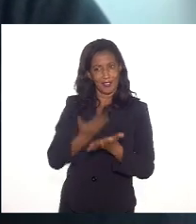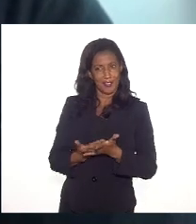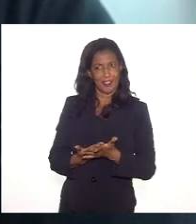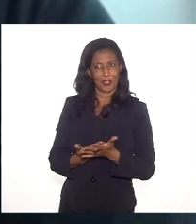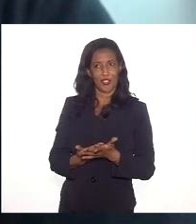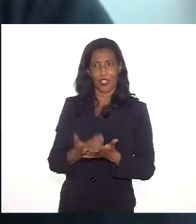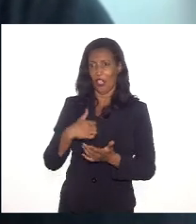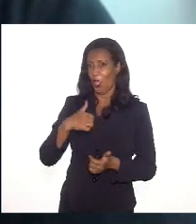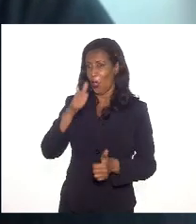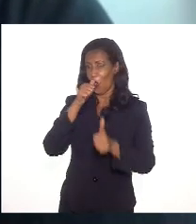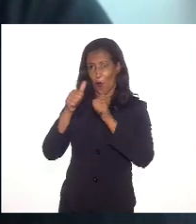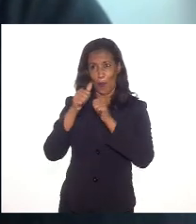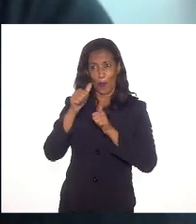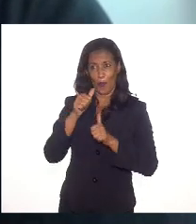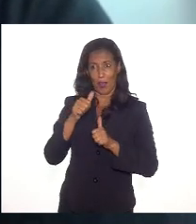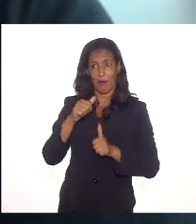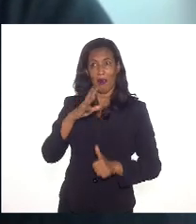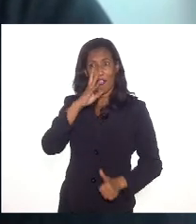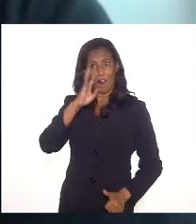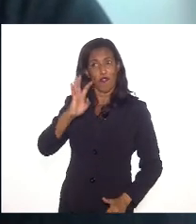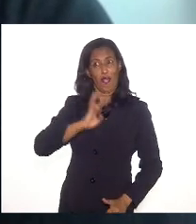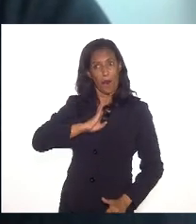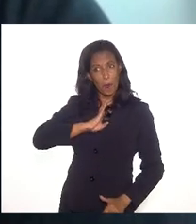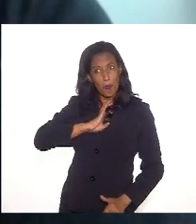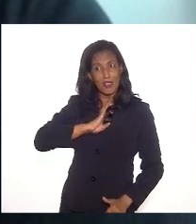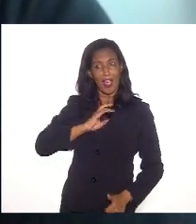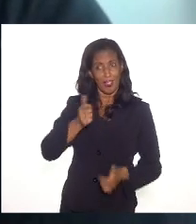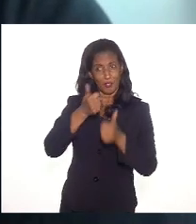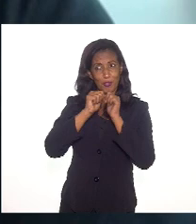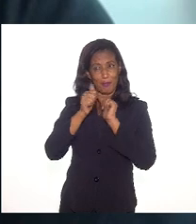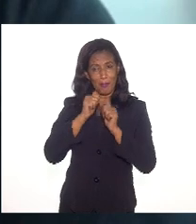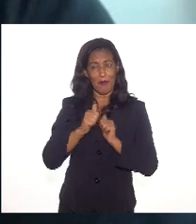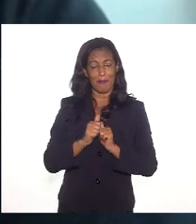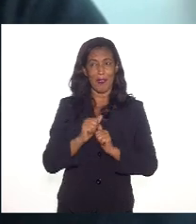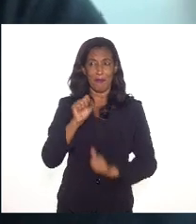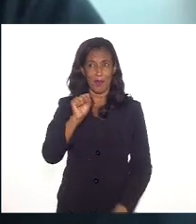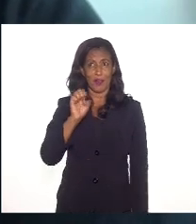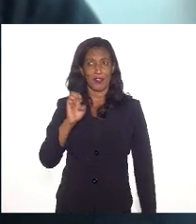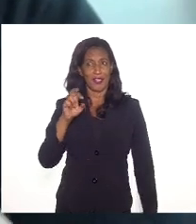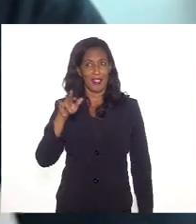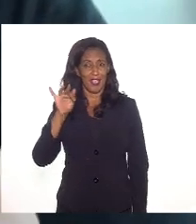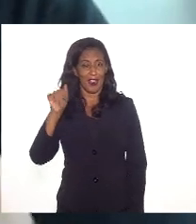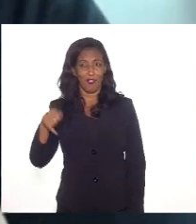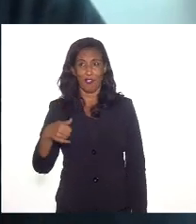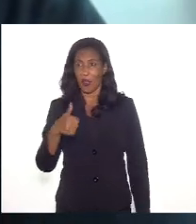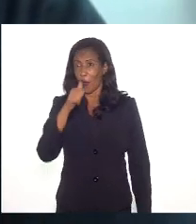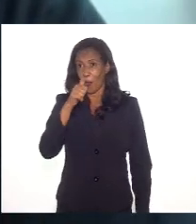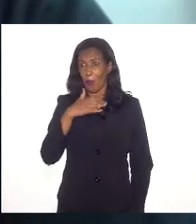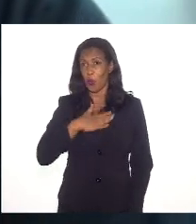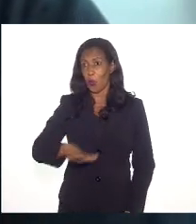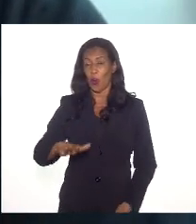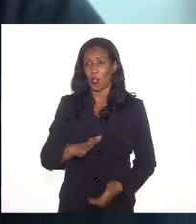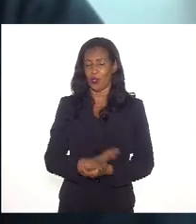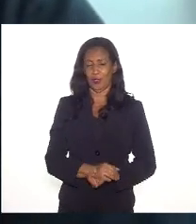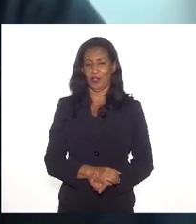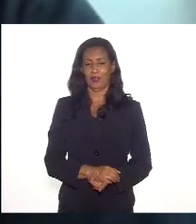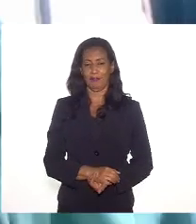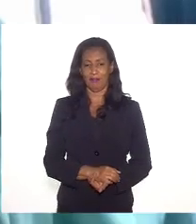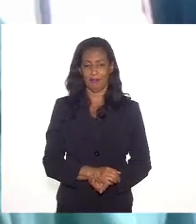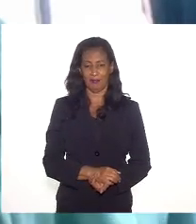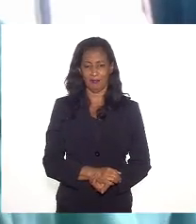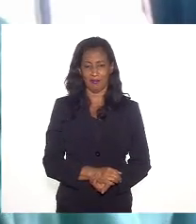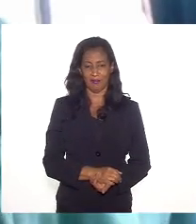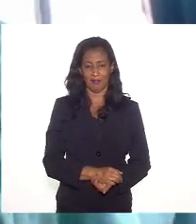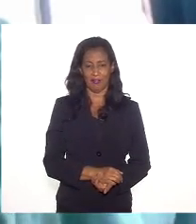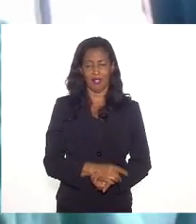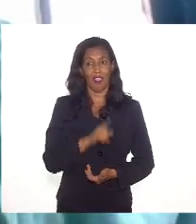nem tomo cerveja. Eu fui acusado essa semana de ser da bancada da cerveja pelo deputado Serafini, e nem cerveja eu gosto, sabia disso? Não, mas aí